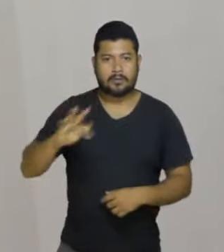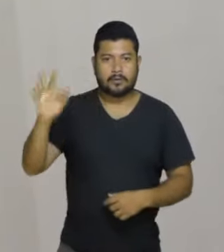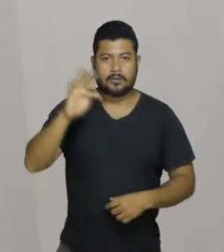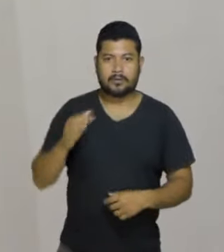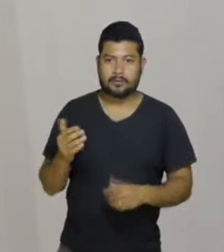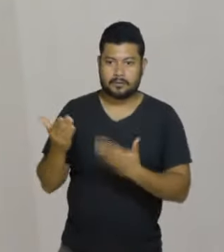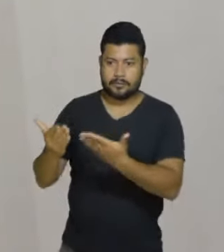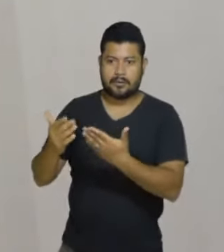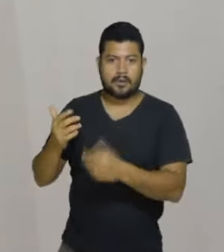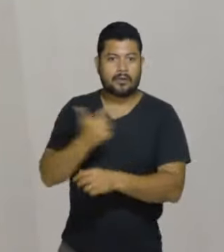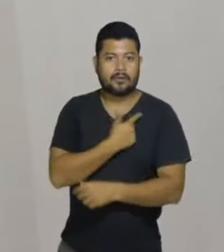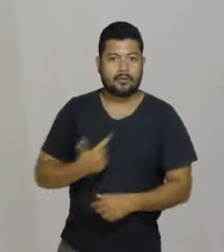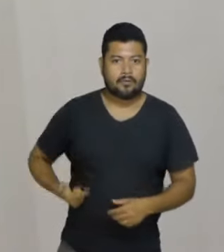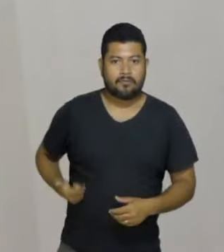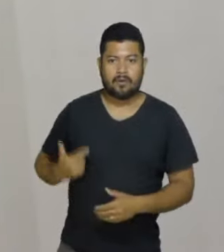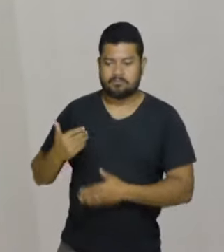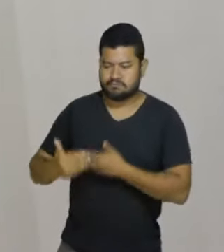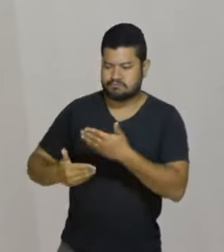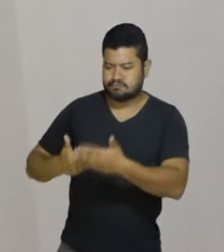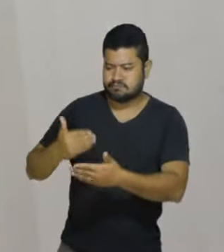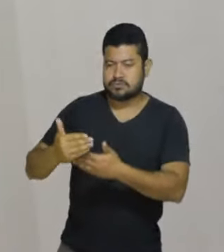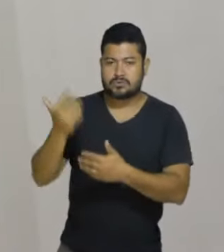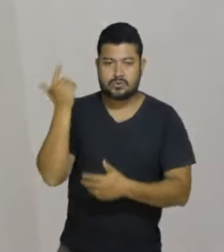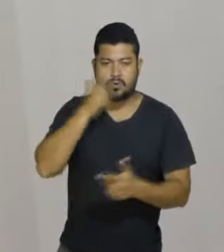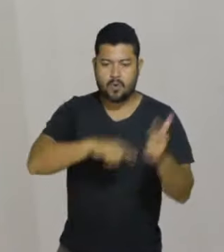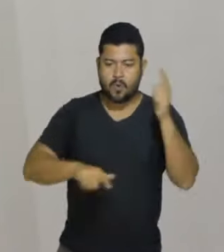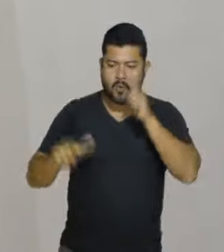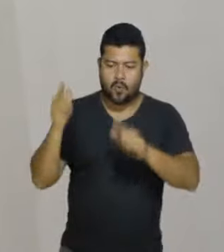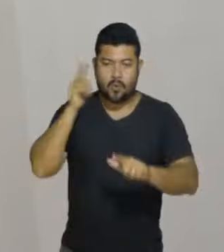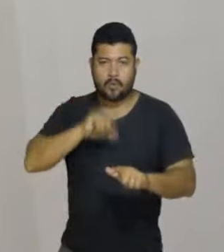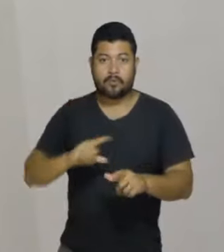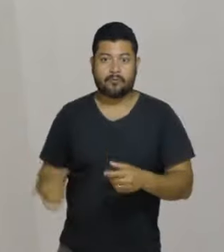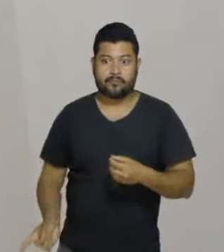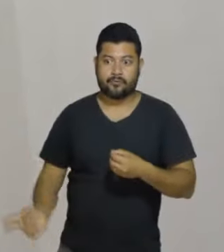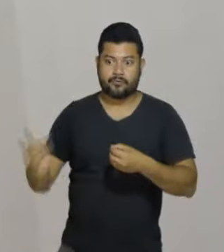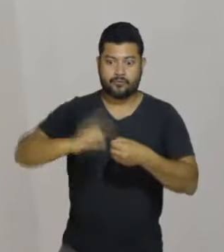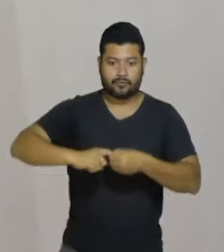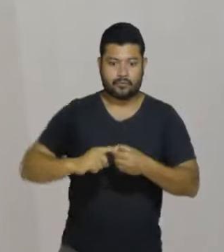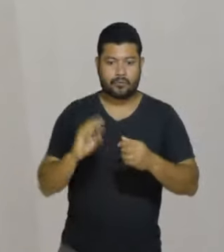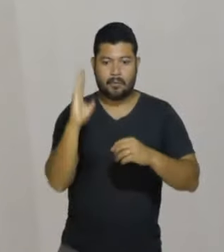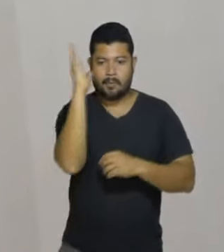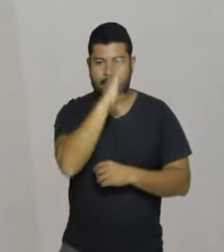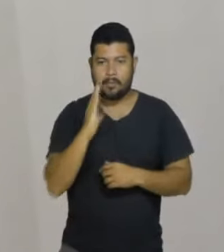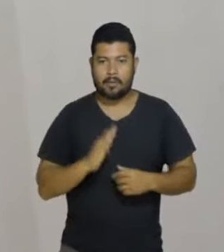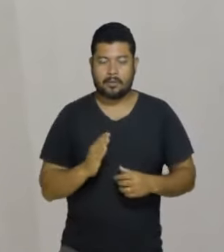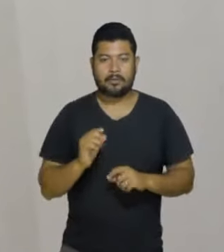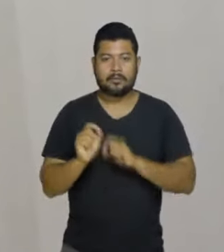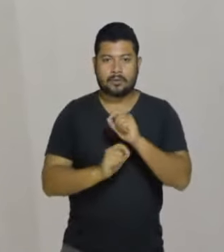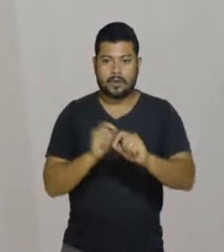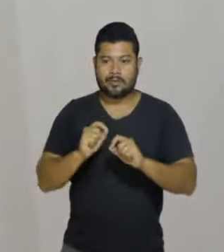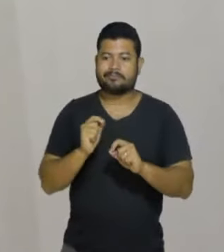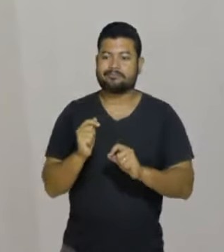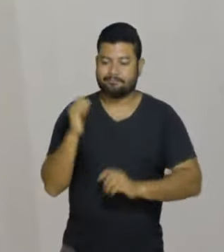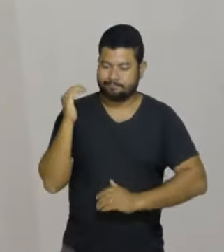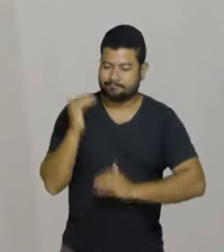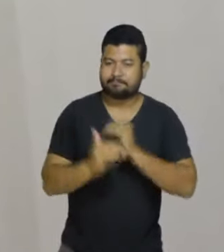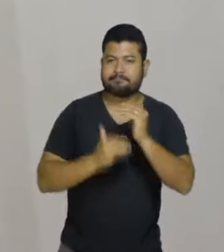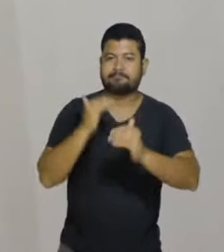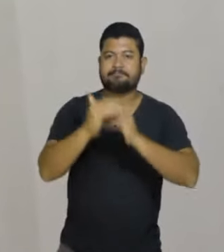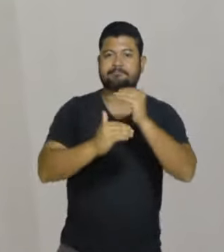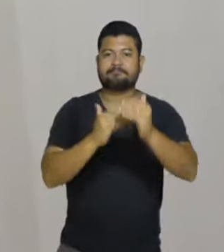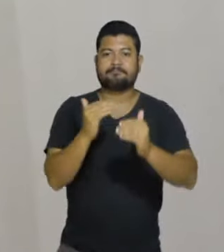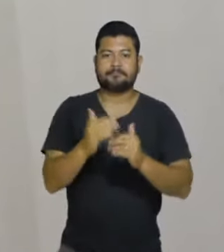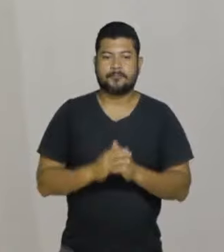semana a semana, mês a mês, retomando o Brasil no cenário do crescimento, do